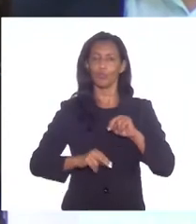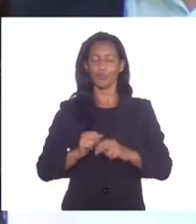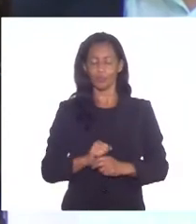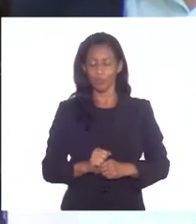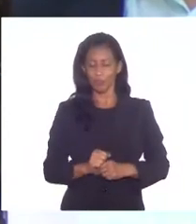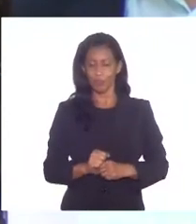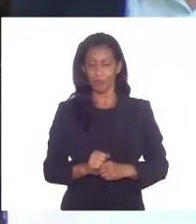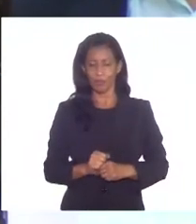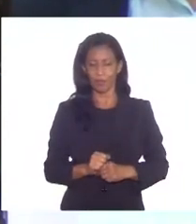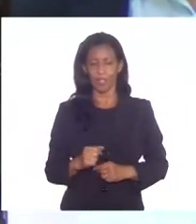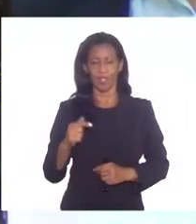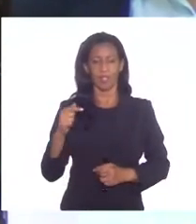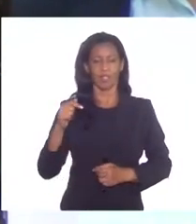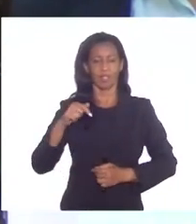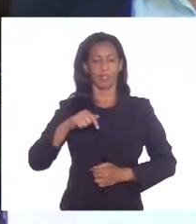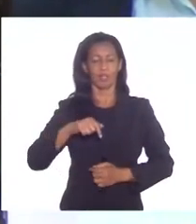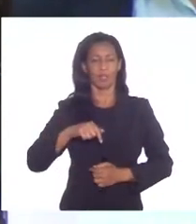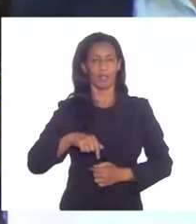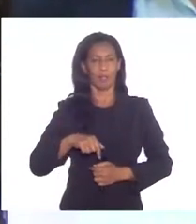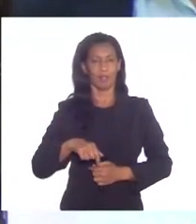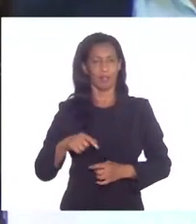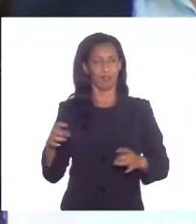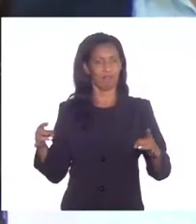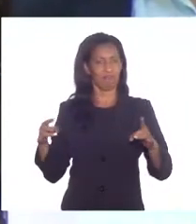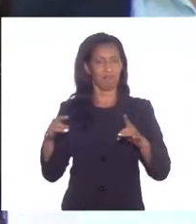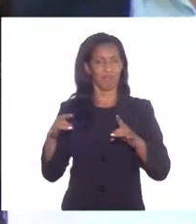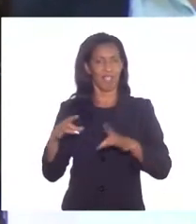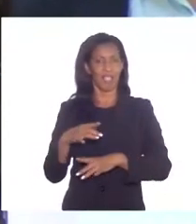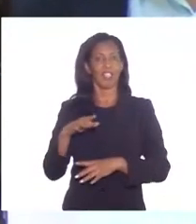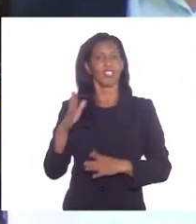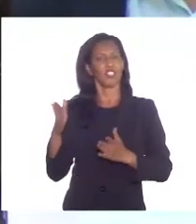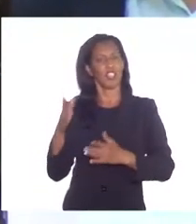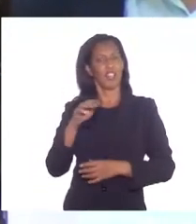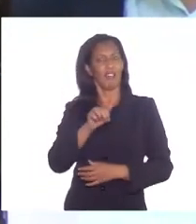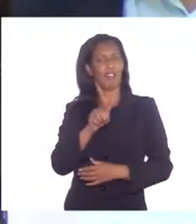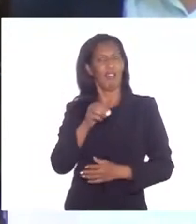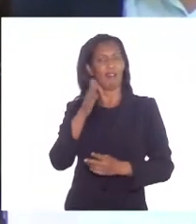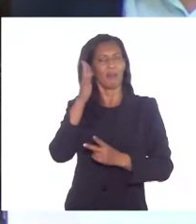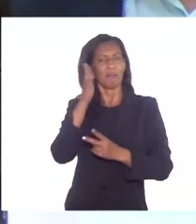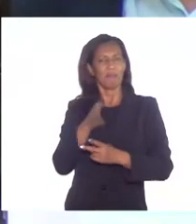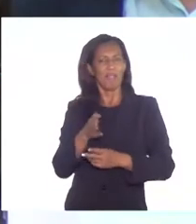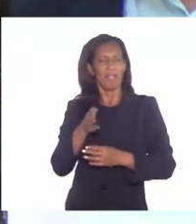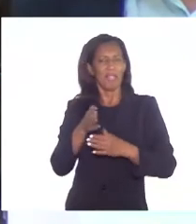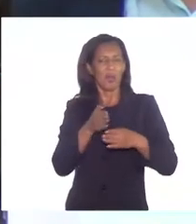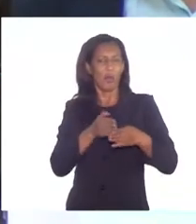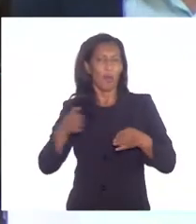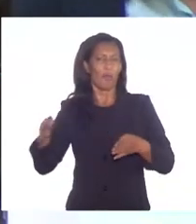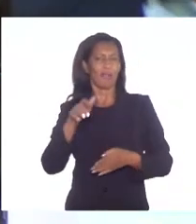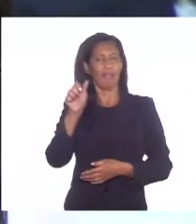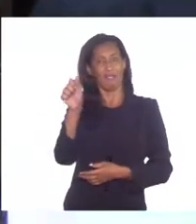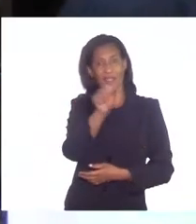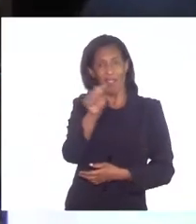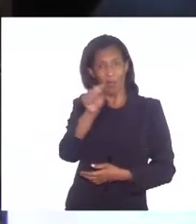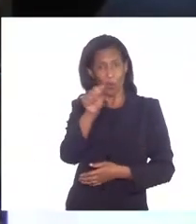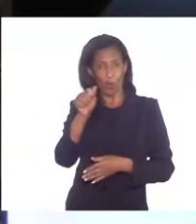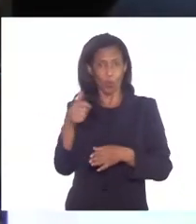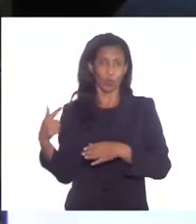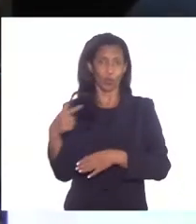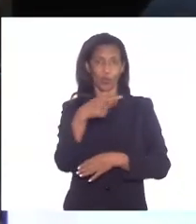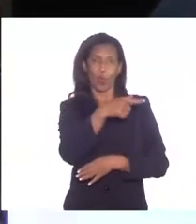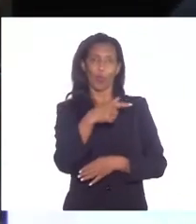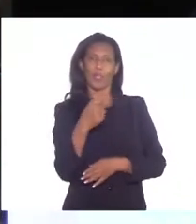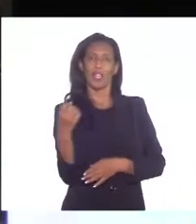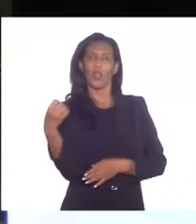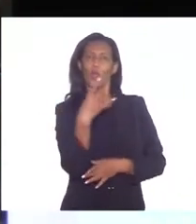seremos aqui as sessões semipresenciais, porque já a partir de 1º de agosto vamos iniciar lá no